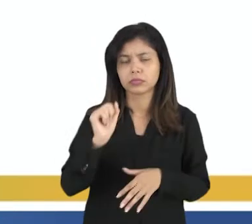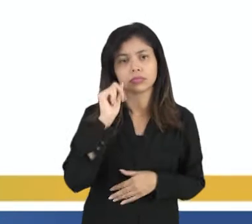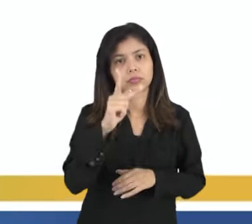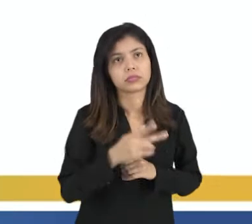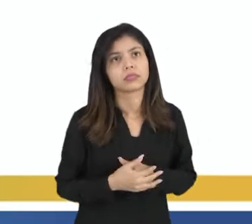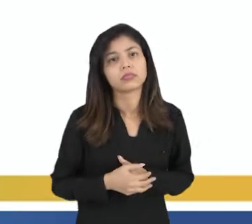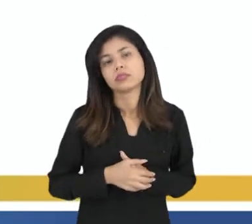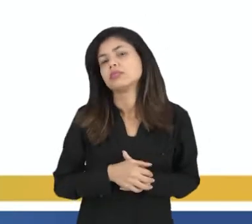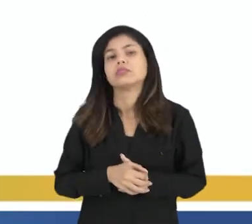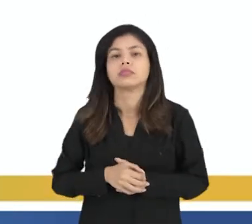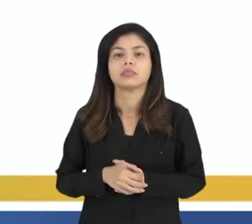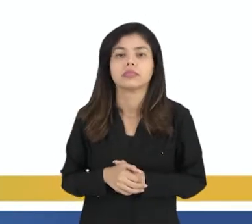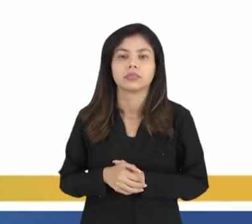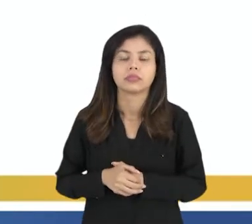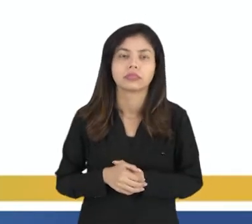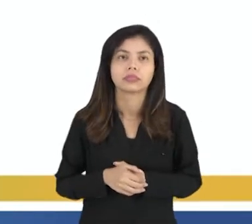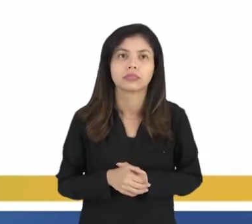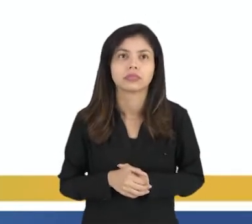ok?